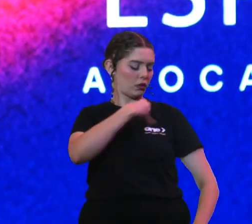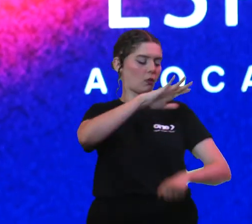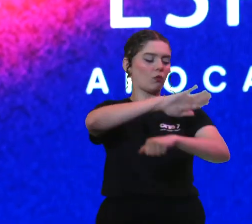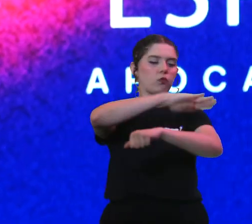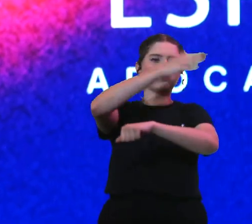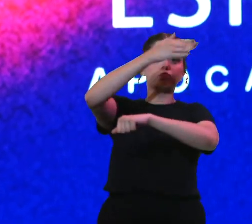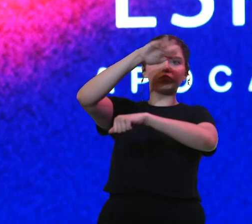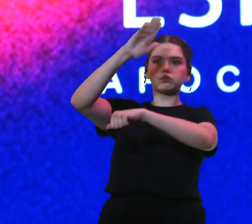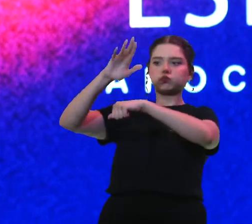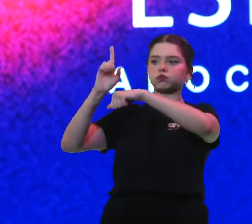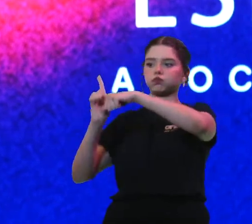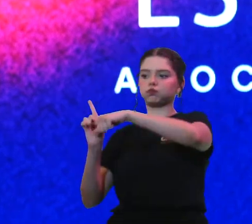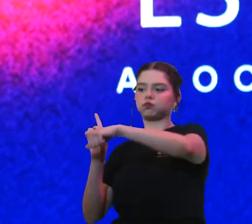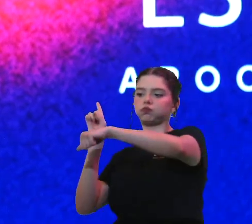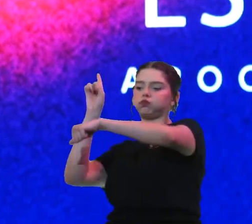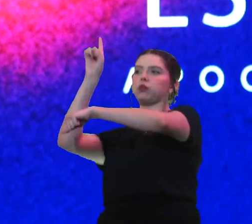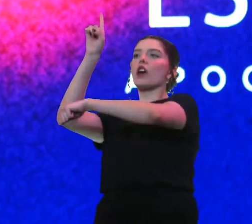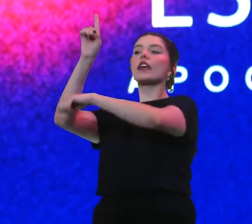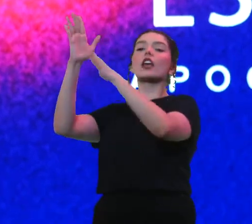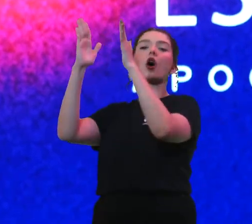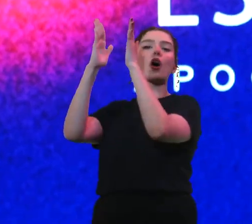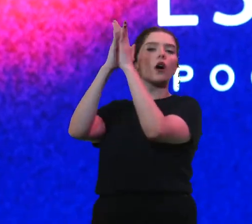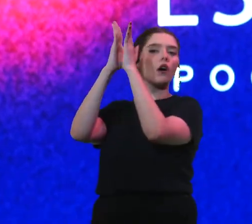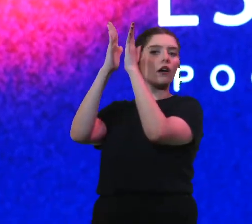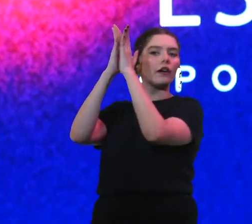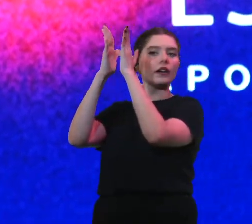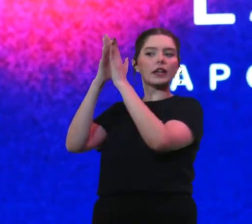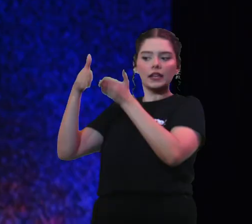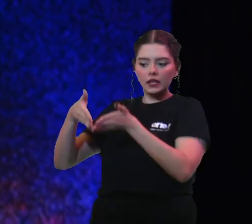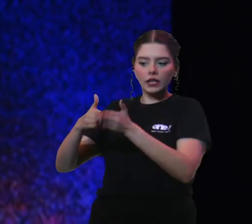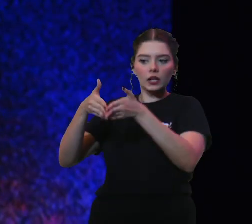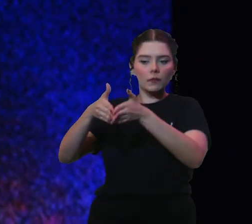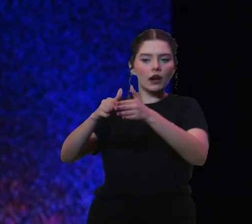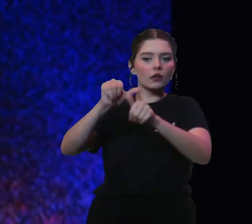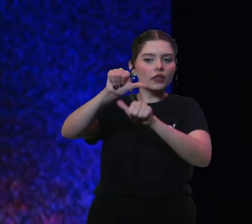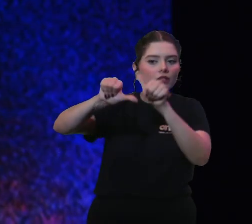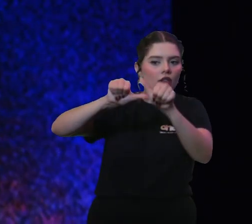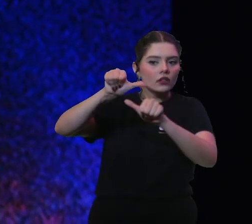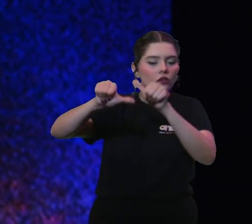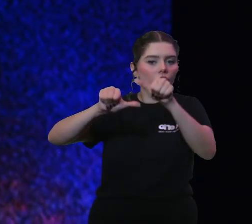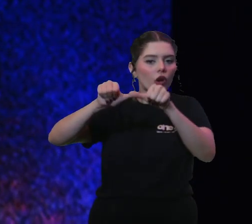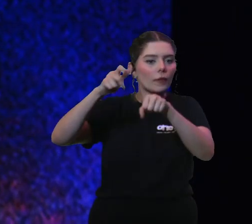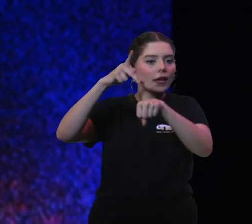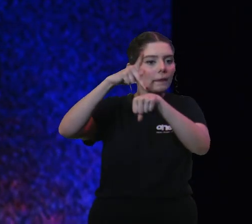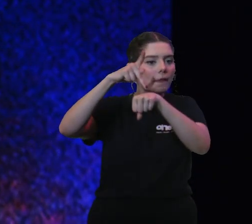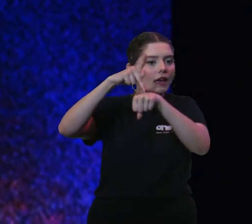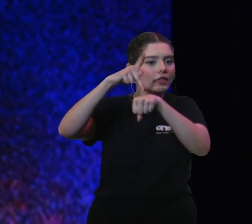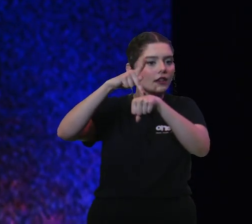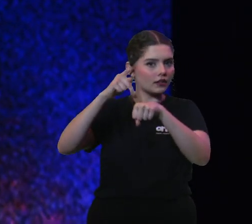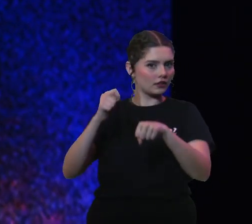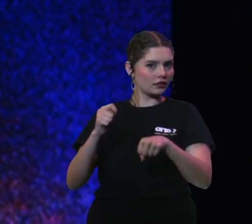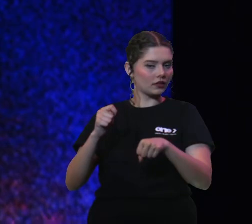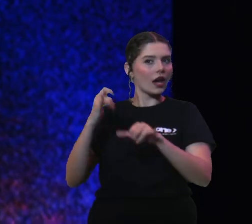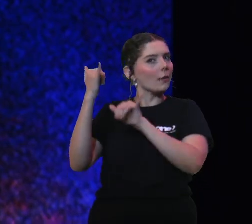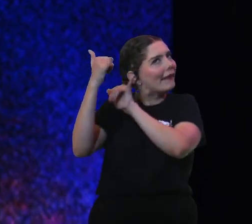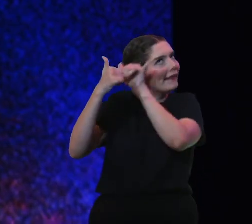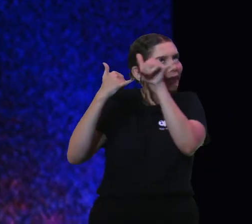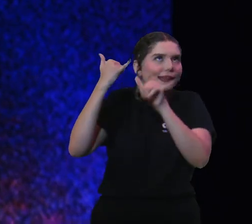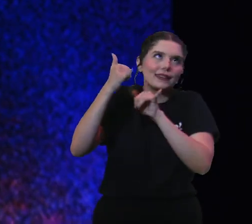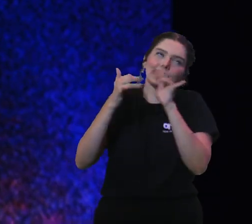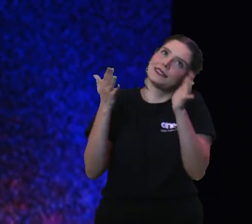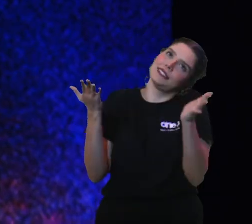mais alta, ele ora e o barco vira pedra. É uma lenda, não estou dizendo que ela é verdade, estou